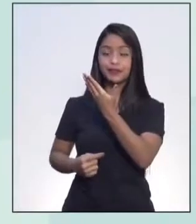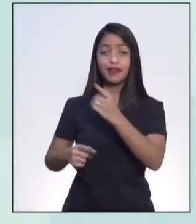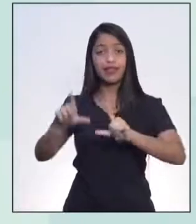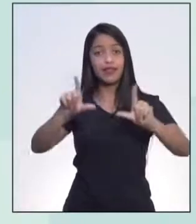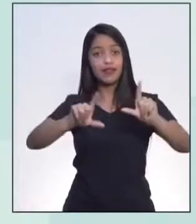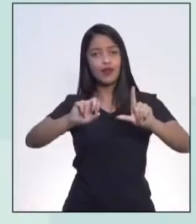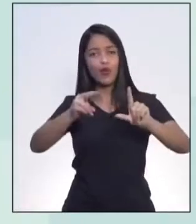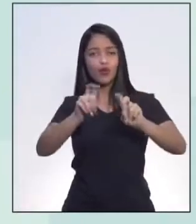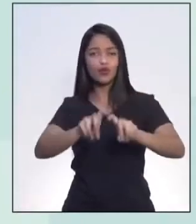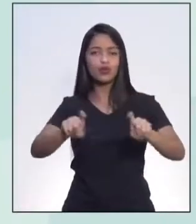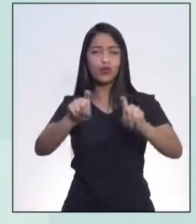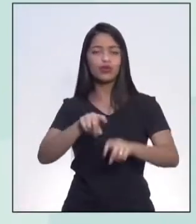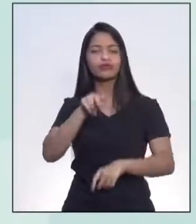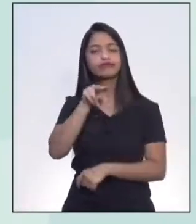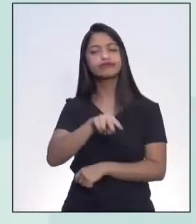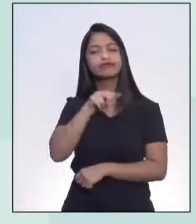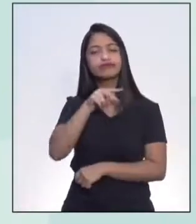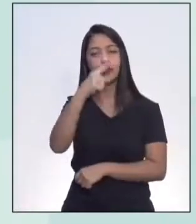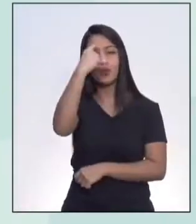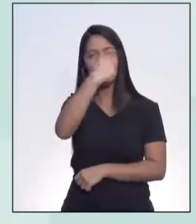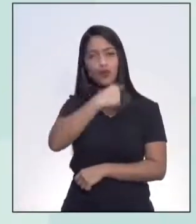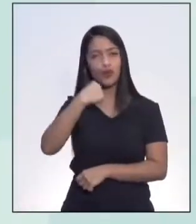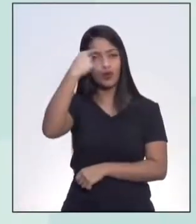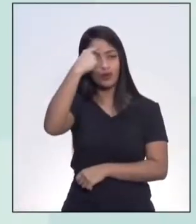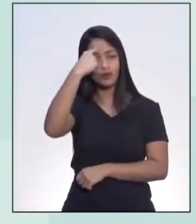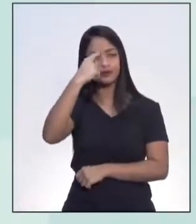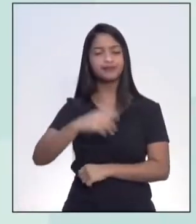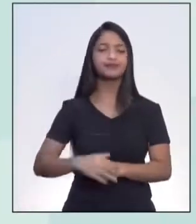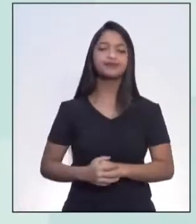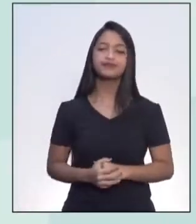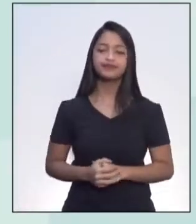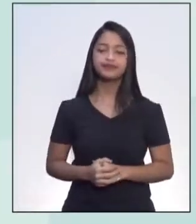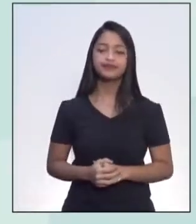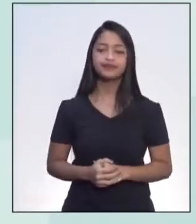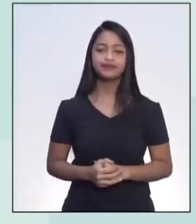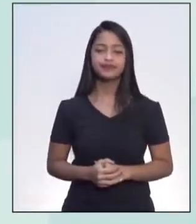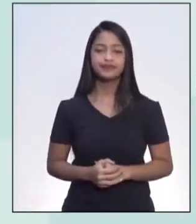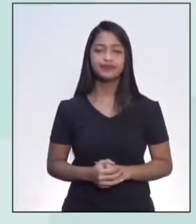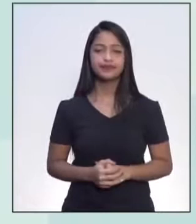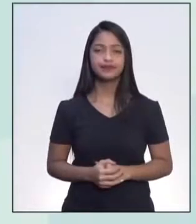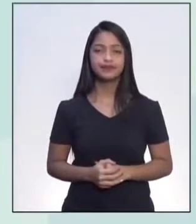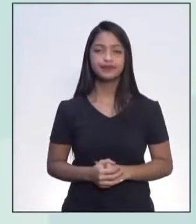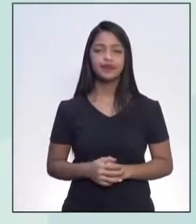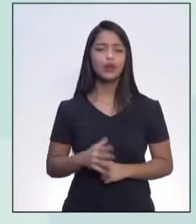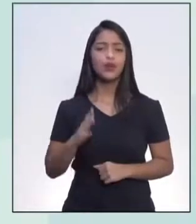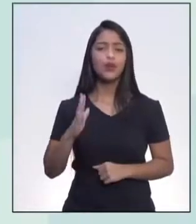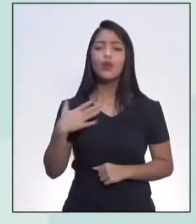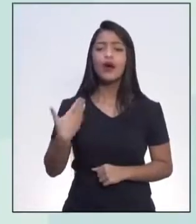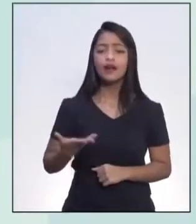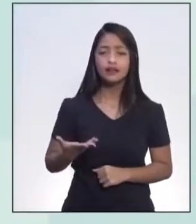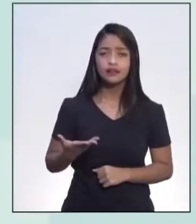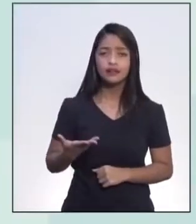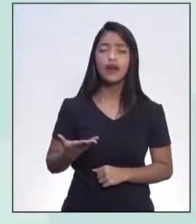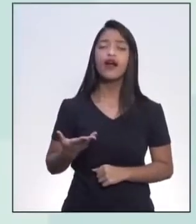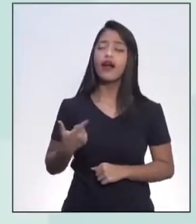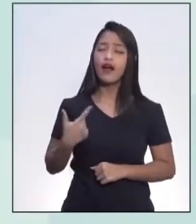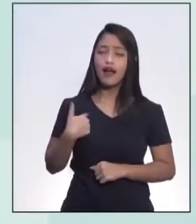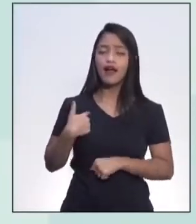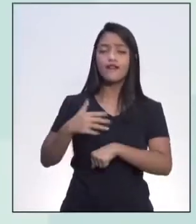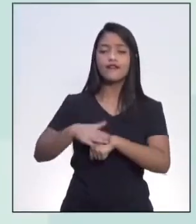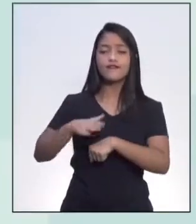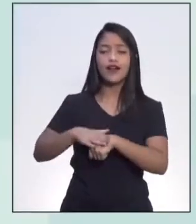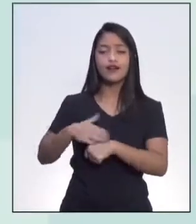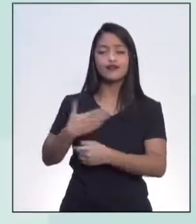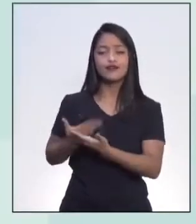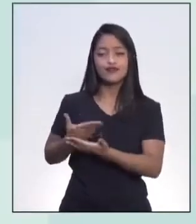do computador por 1 hora. Né? Quando que eu faço aqui? Em que momento eu faço isso? Doing my homework.